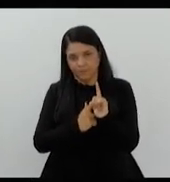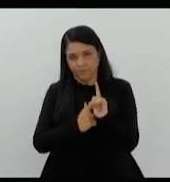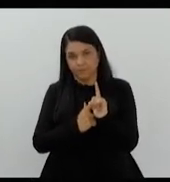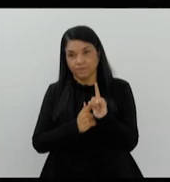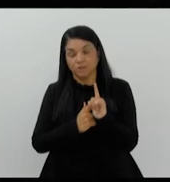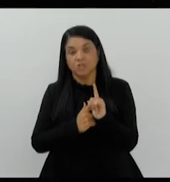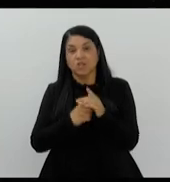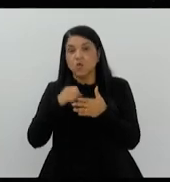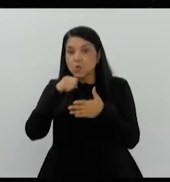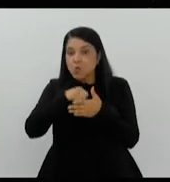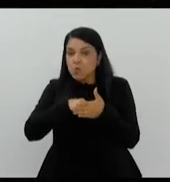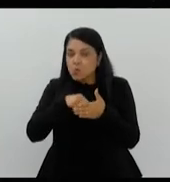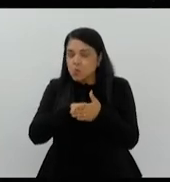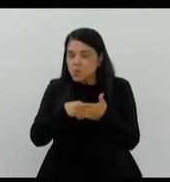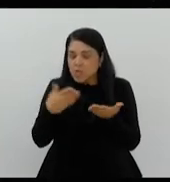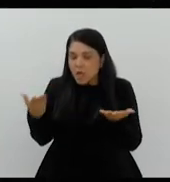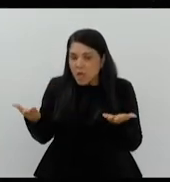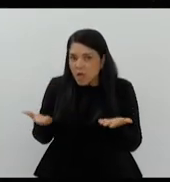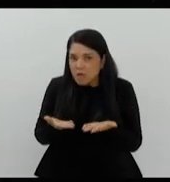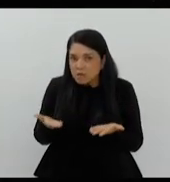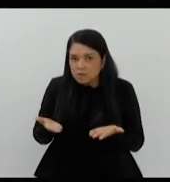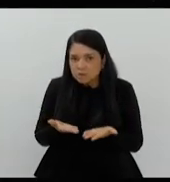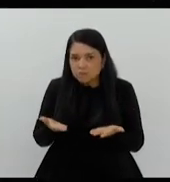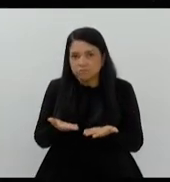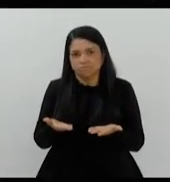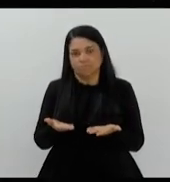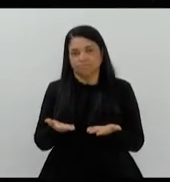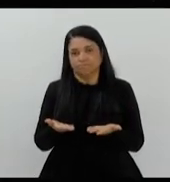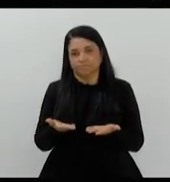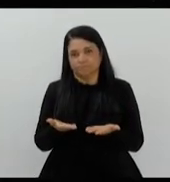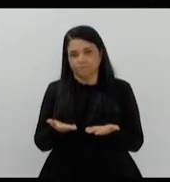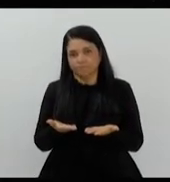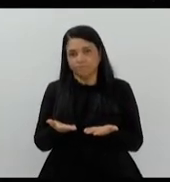que perdura até os tempos atuais.